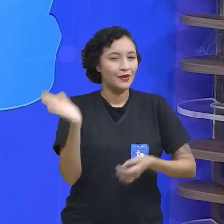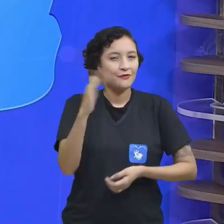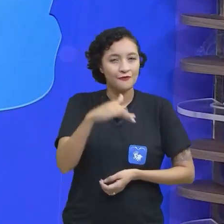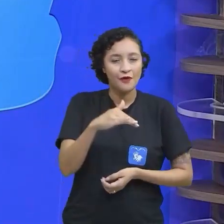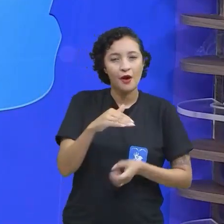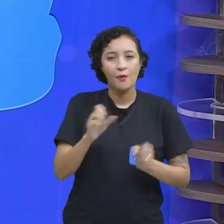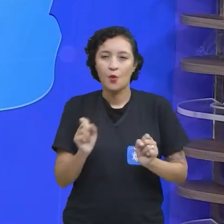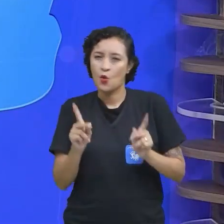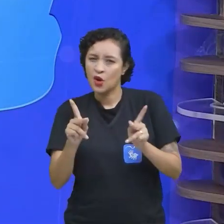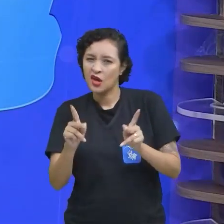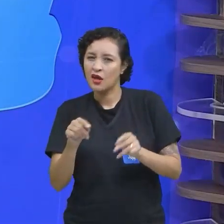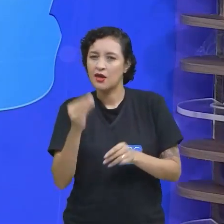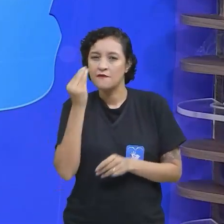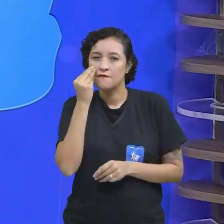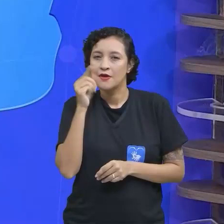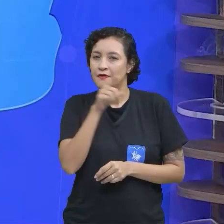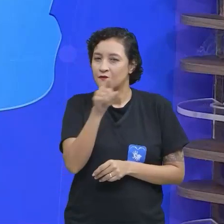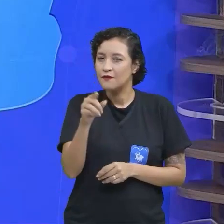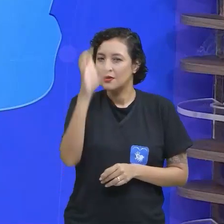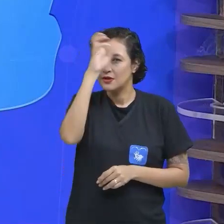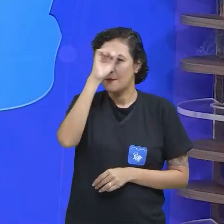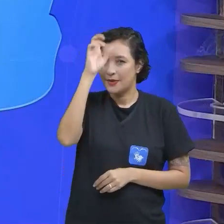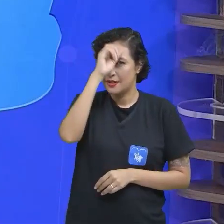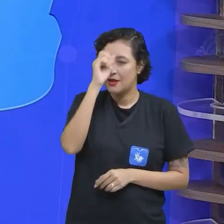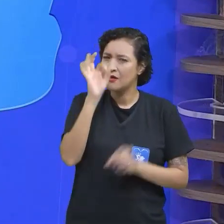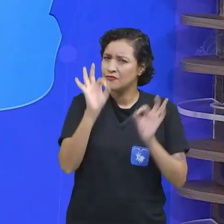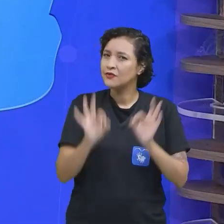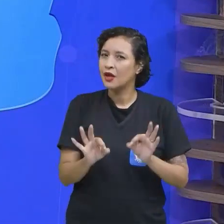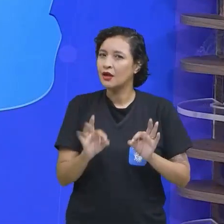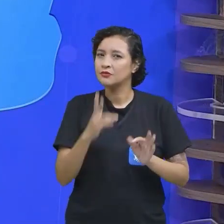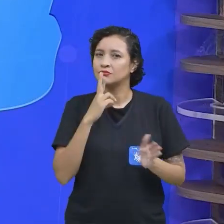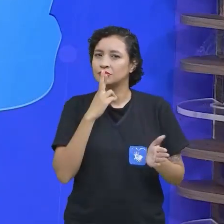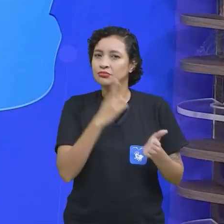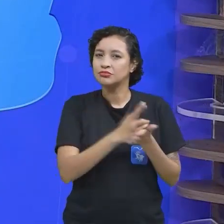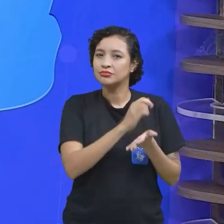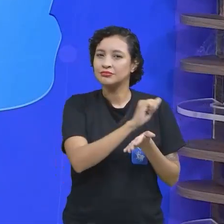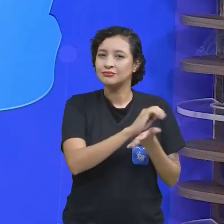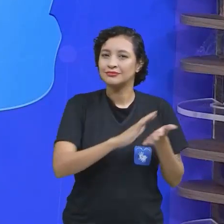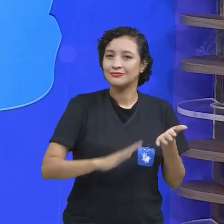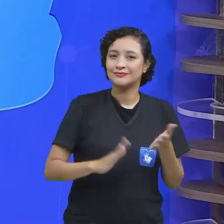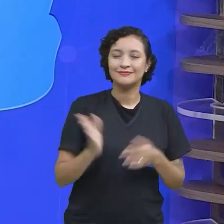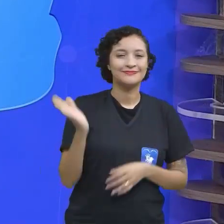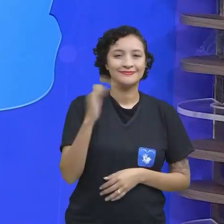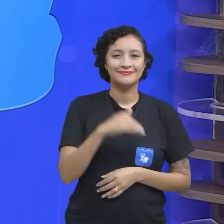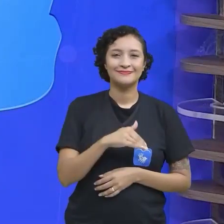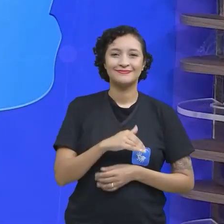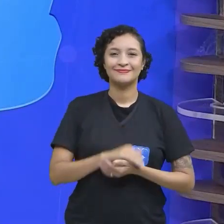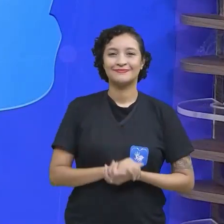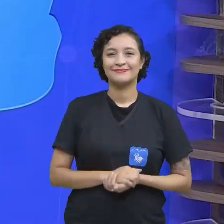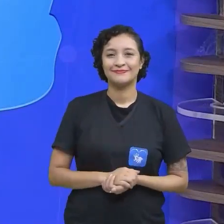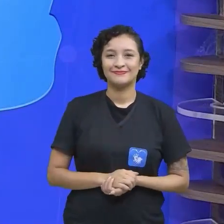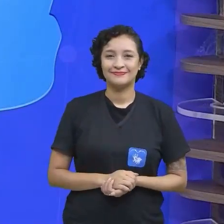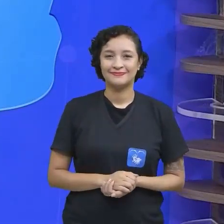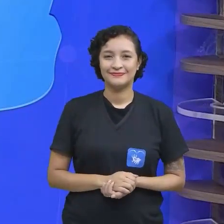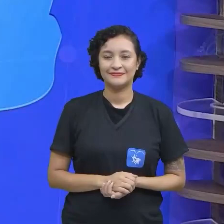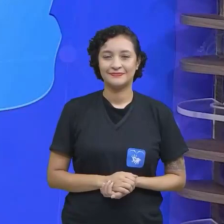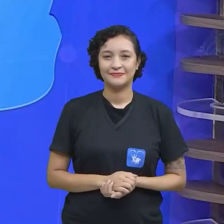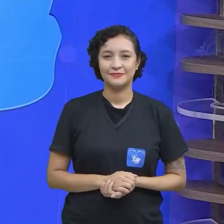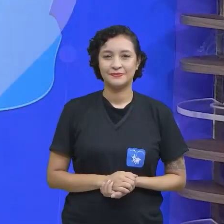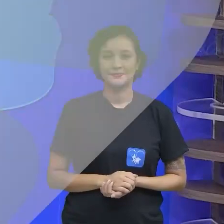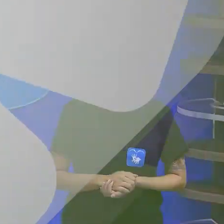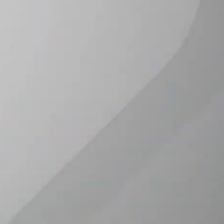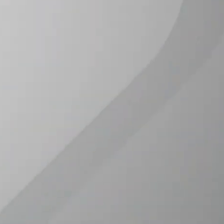se vocês aprenderam mesmo tudo que é para ser aprendido. Então, vamos lá, vamos para o nosso exercitando. Vamos